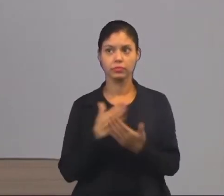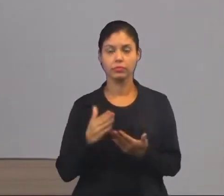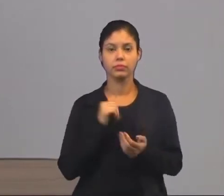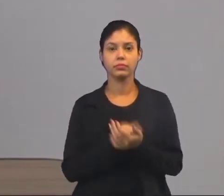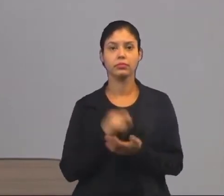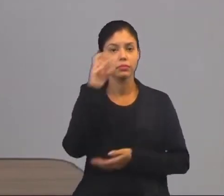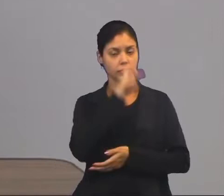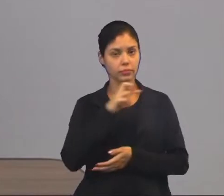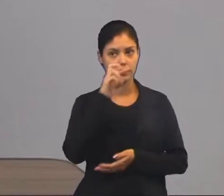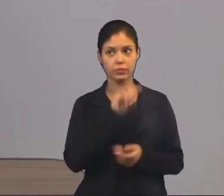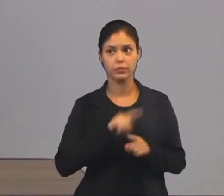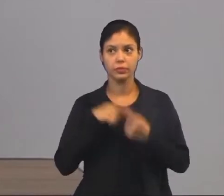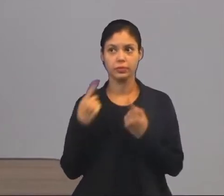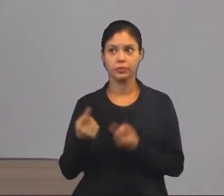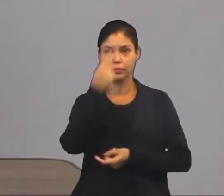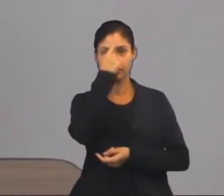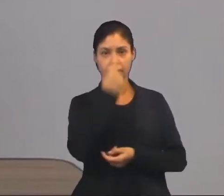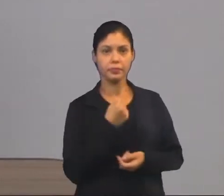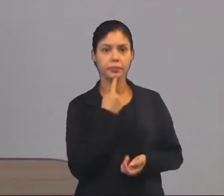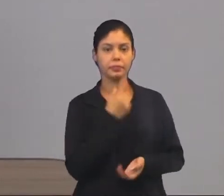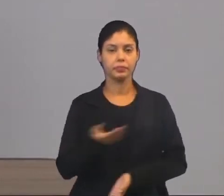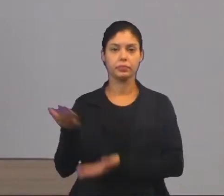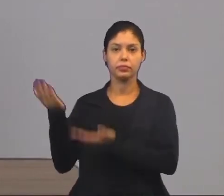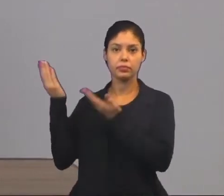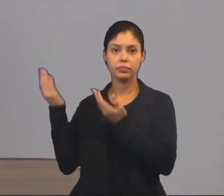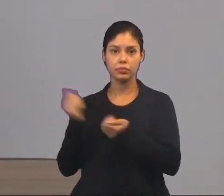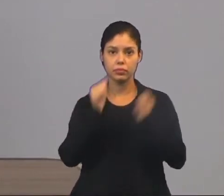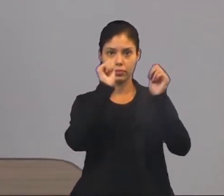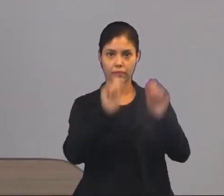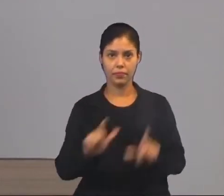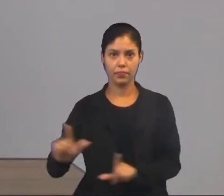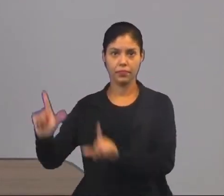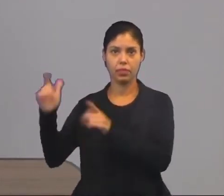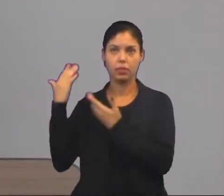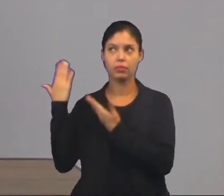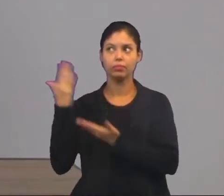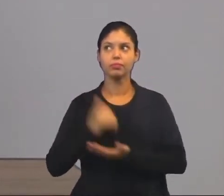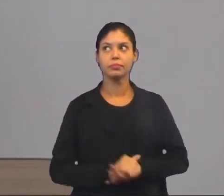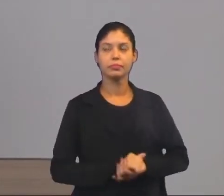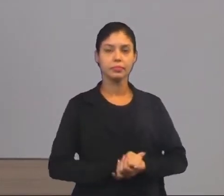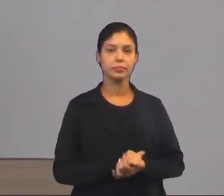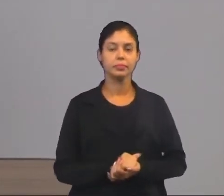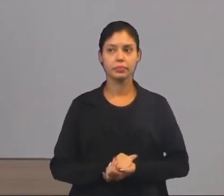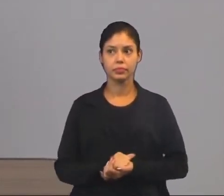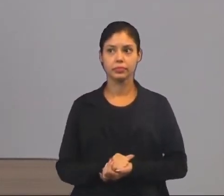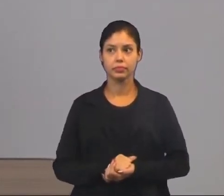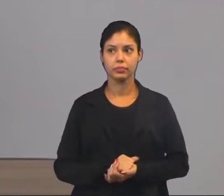a analisar mais umas situações. Acompanha comigo aí na telinha.